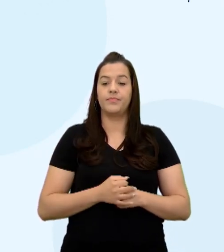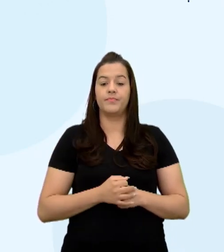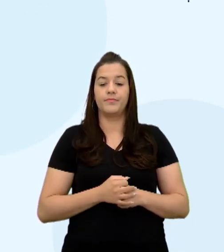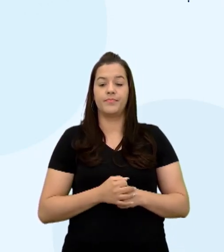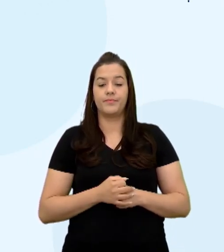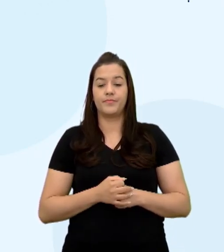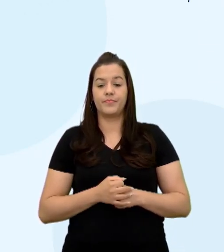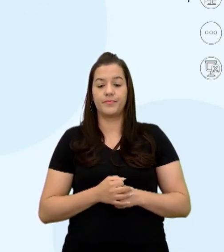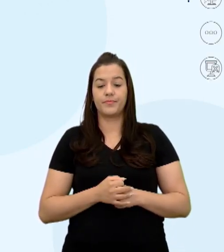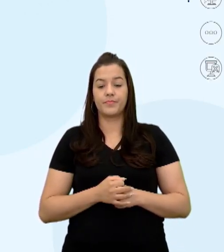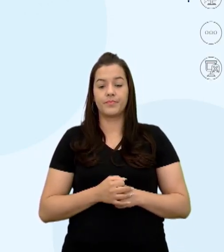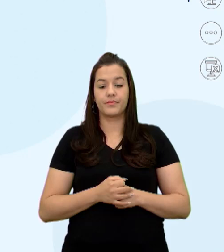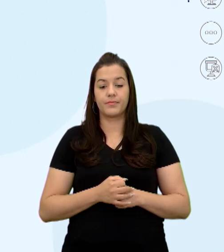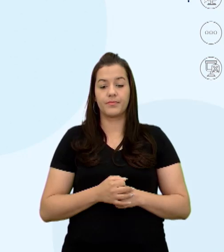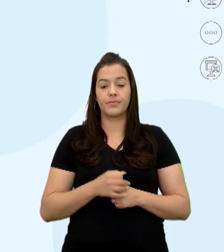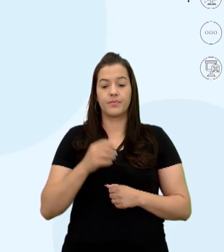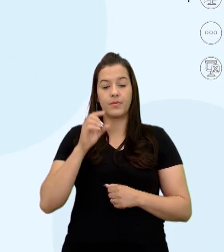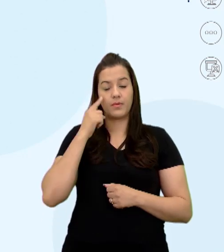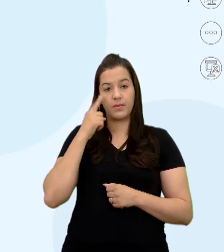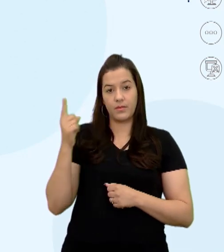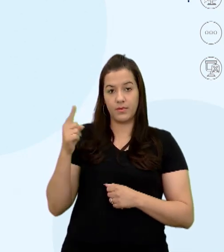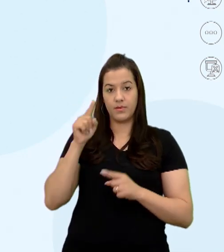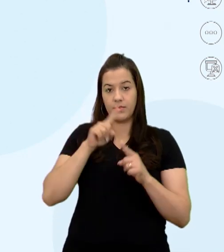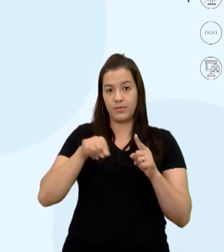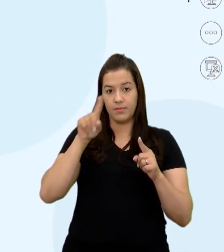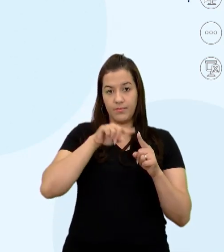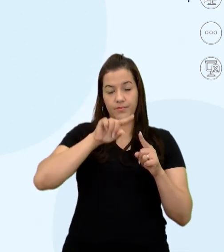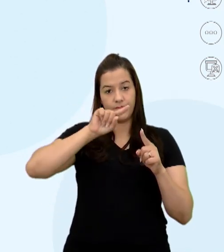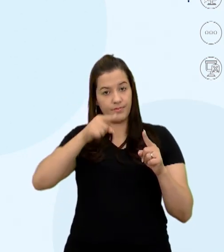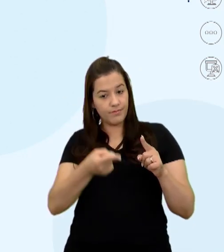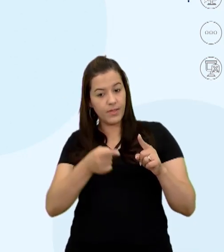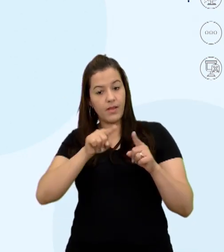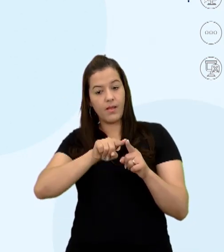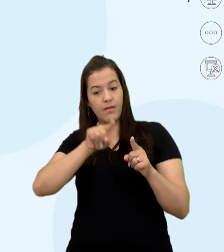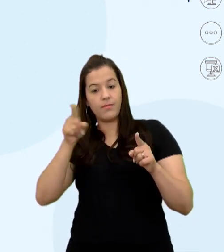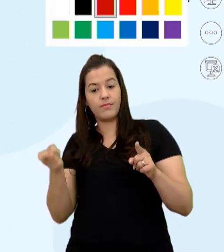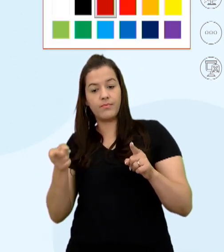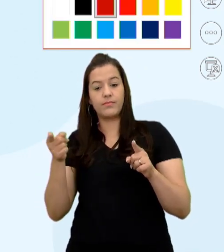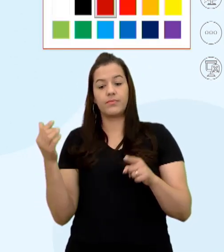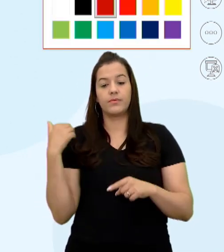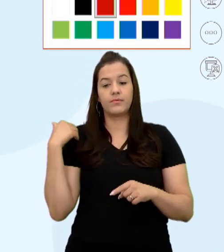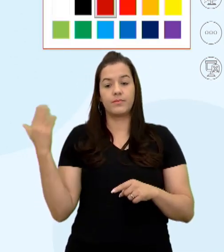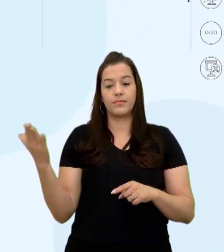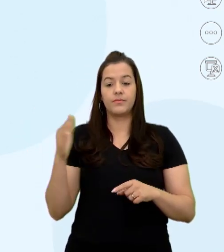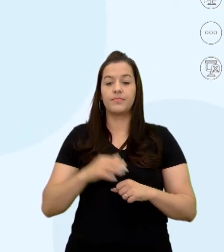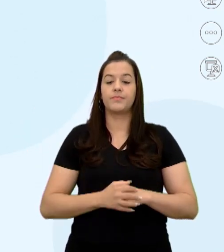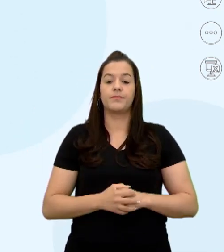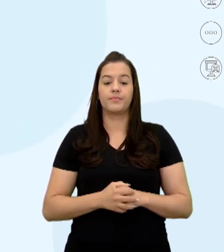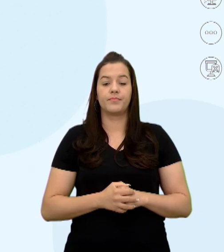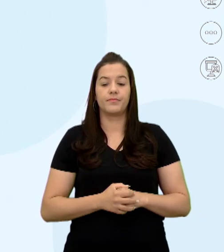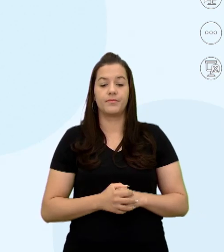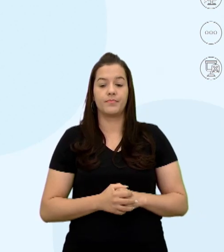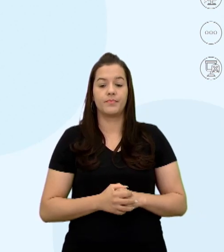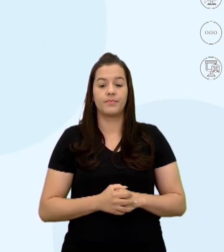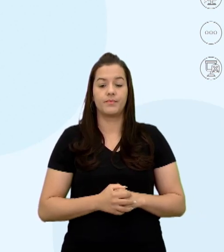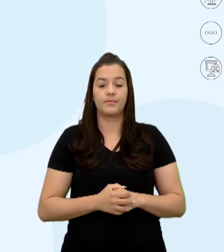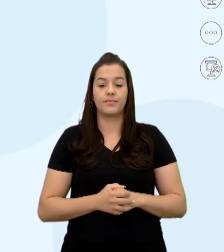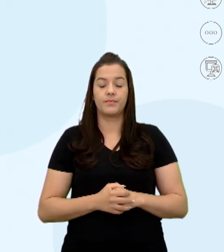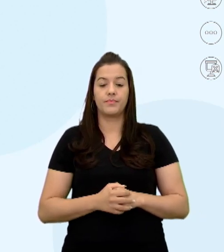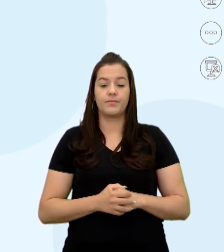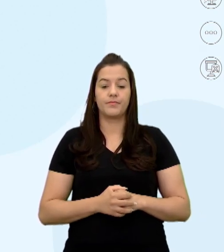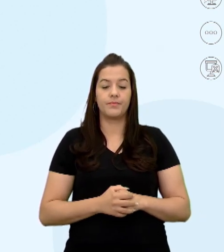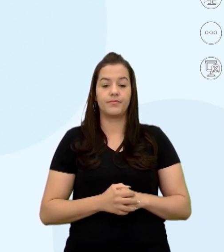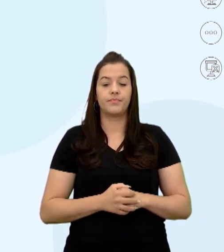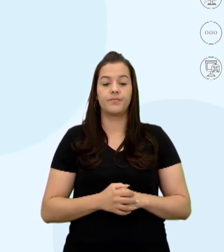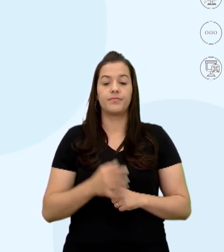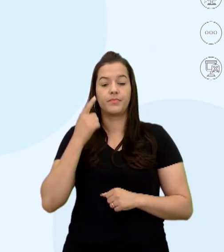ó. Opa! A vírgula tá aqui. Eu faço essa vírgula caminhar para a minha direita. Deixa eu apagar todas essas canetas aí que tá bem burrado. Então eu